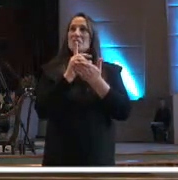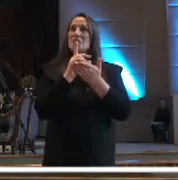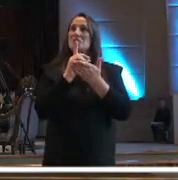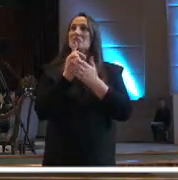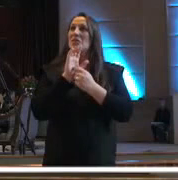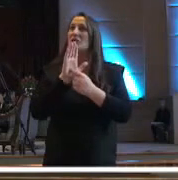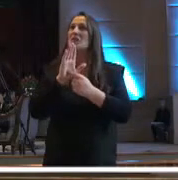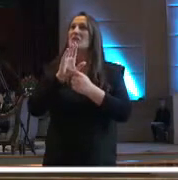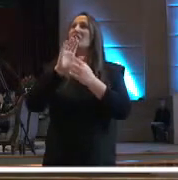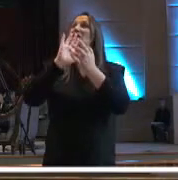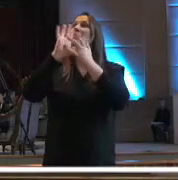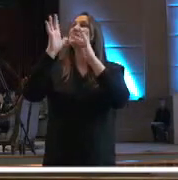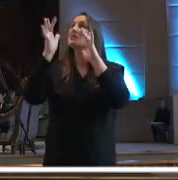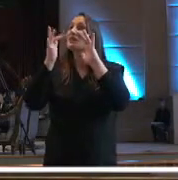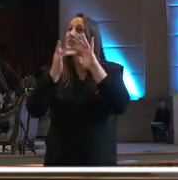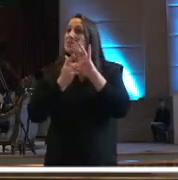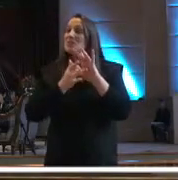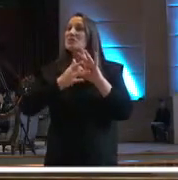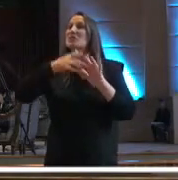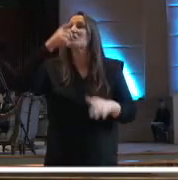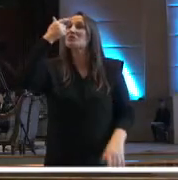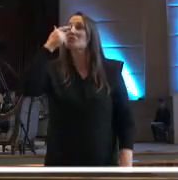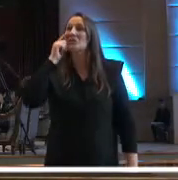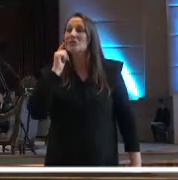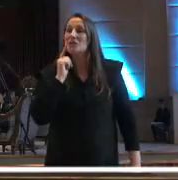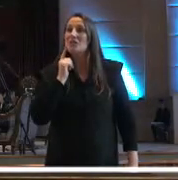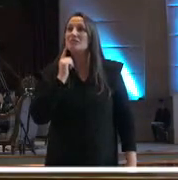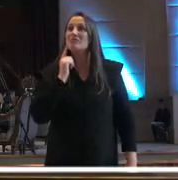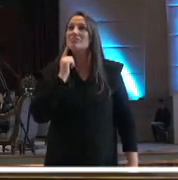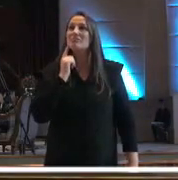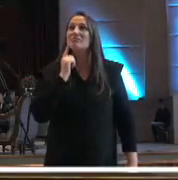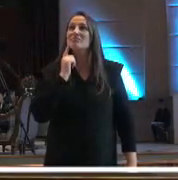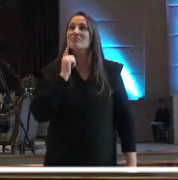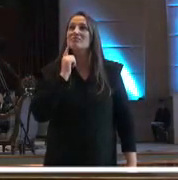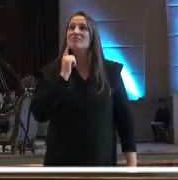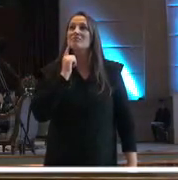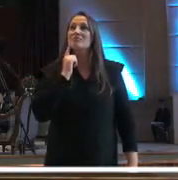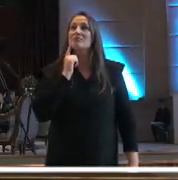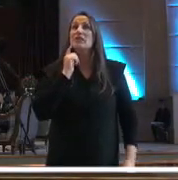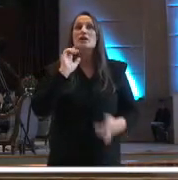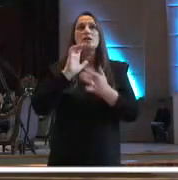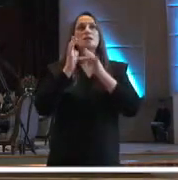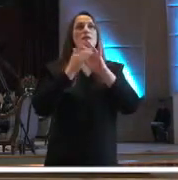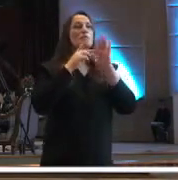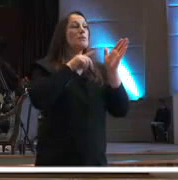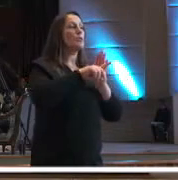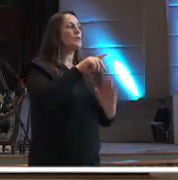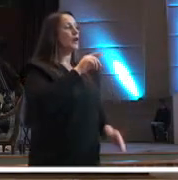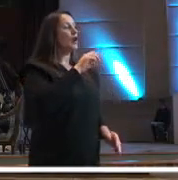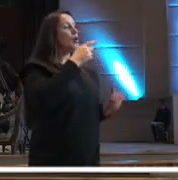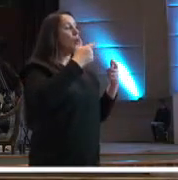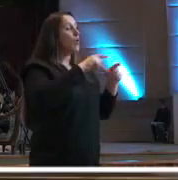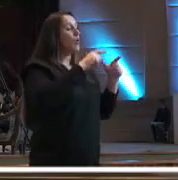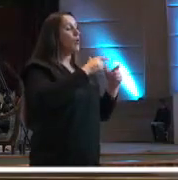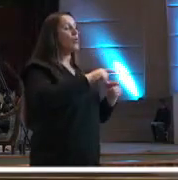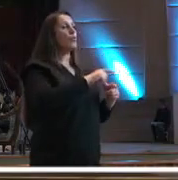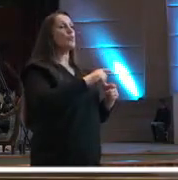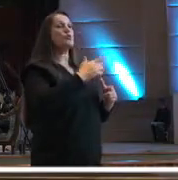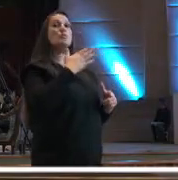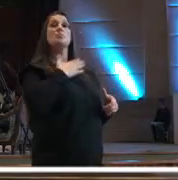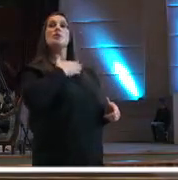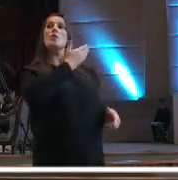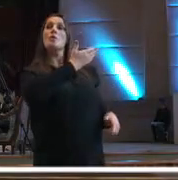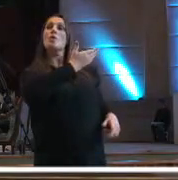E aí a próxima palavra é: onde está o meu amigo Lázaro? Mostra para mim o túmulo dele. Não teve